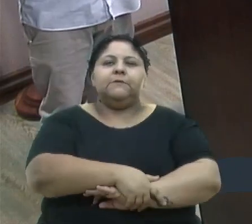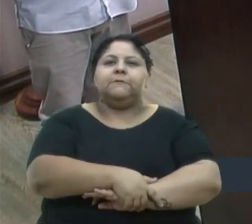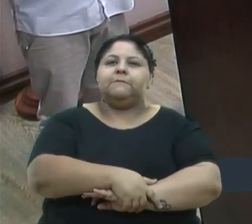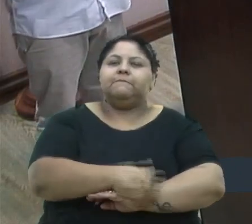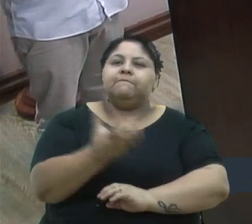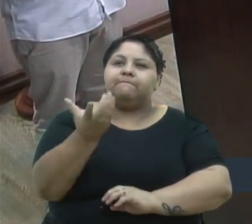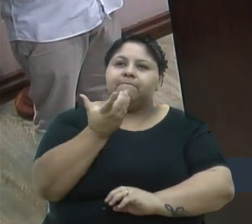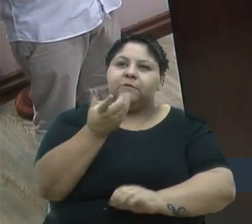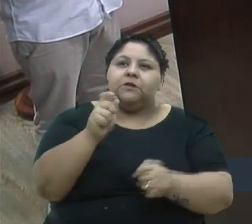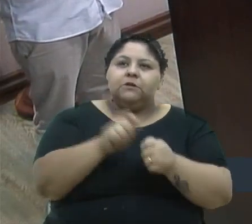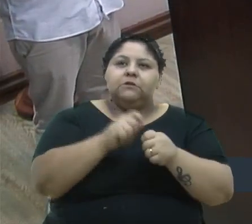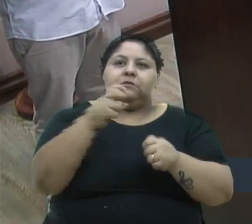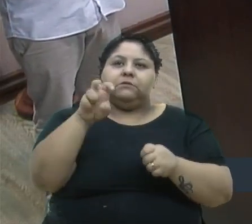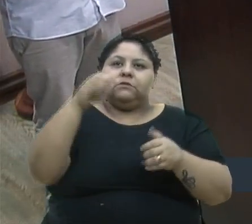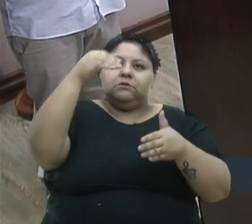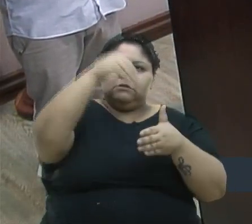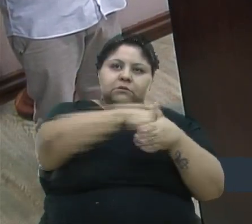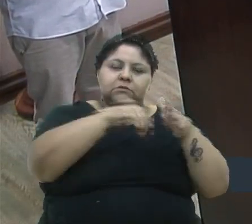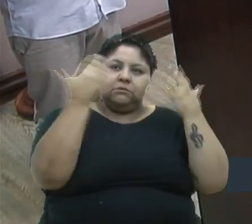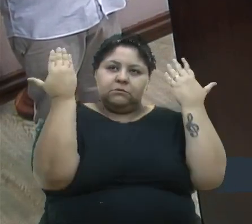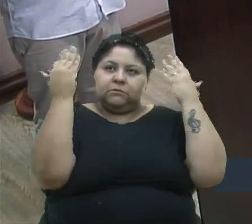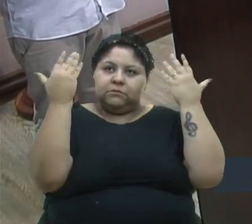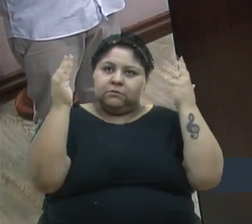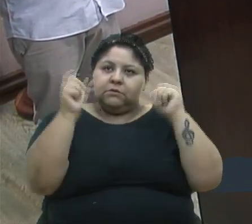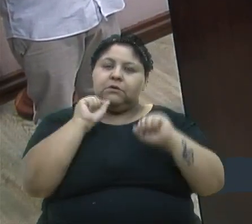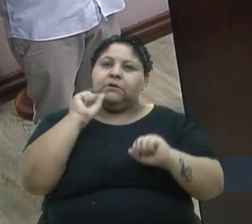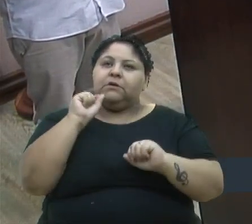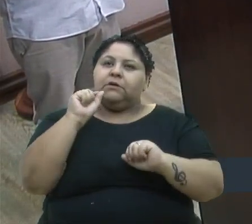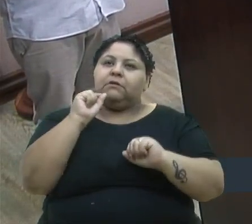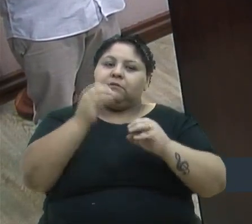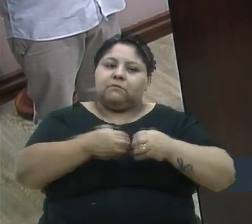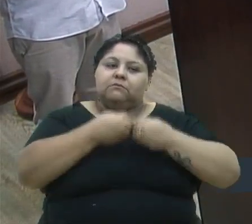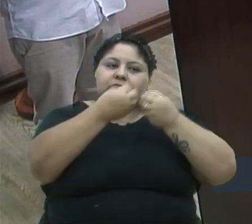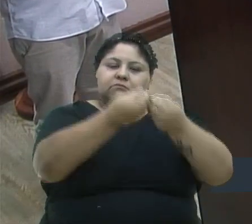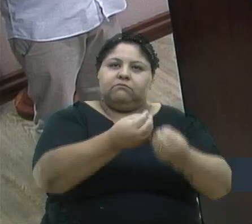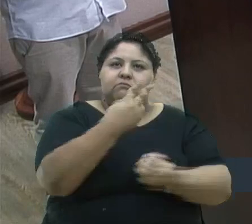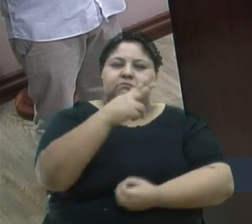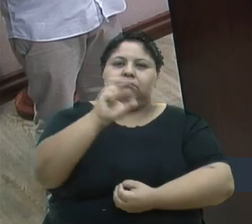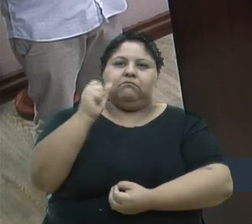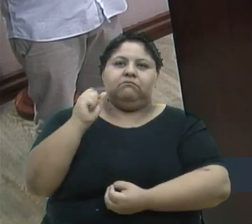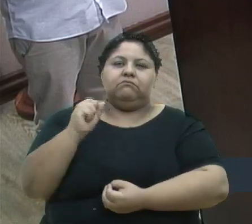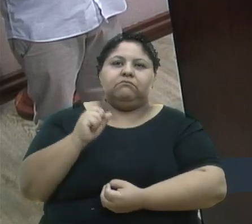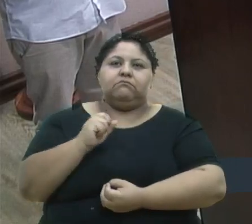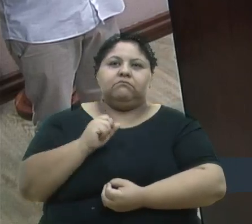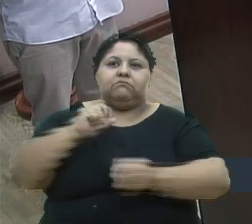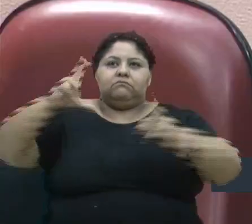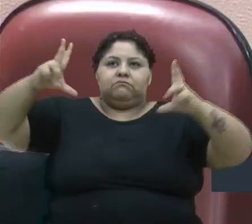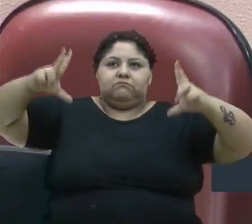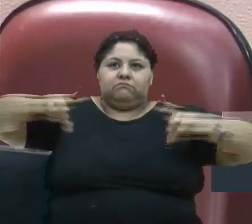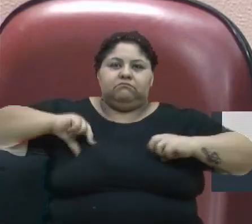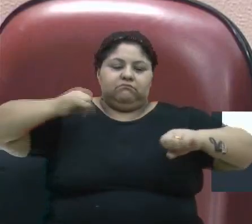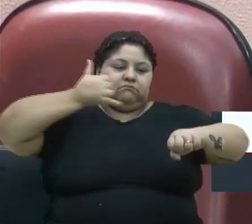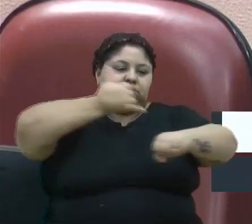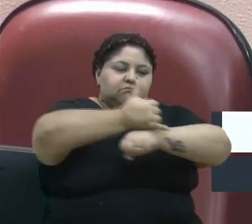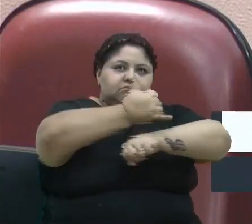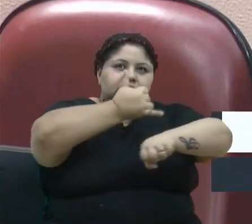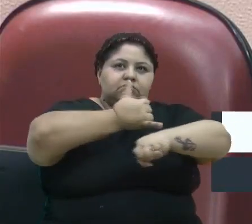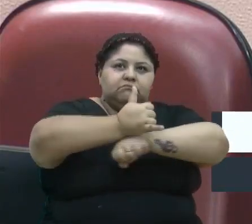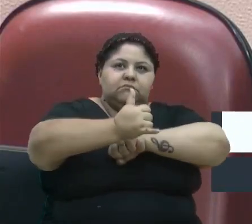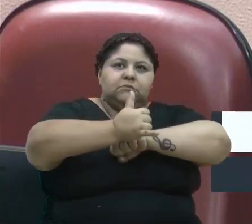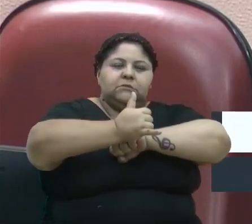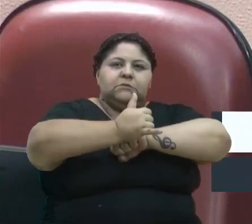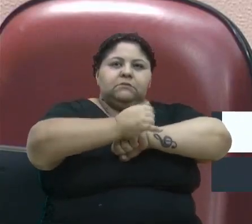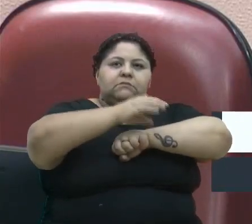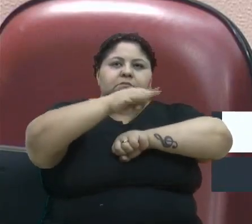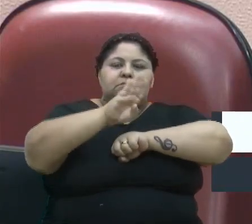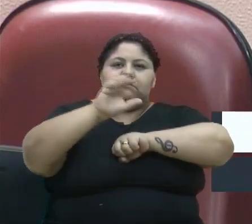fazer 5 votos de congratulações, que é para quem recebeu o 29º Mérito Metalúrgico Dídia Bandeira. É o